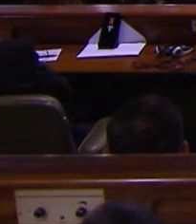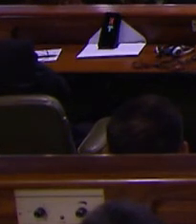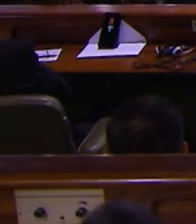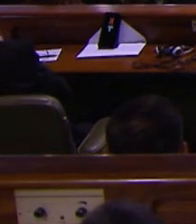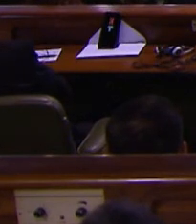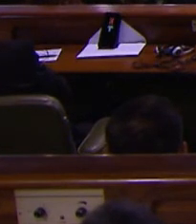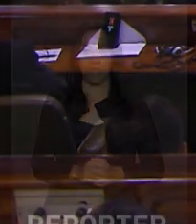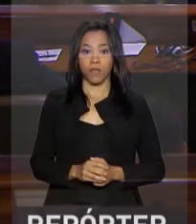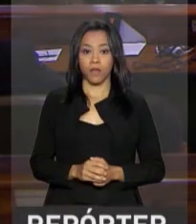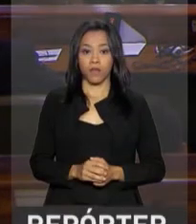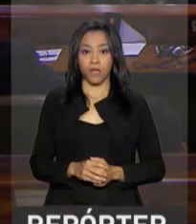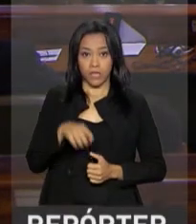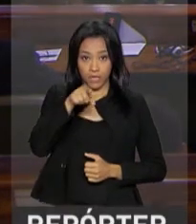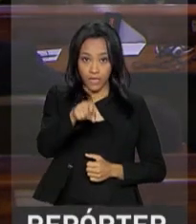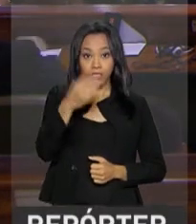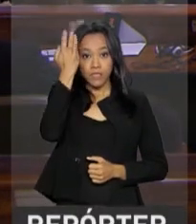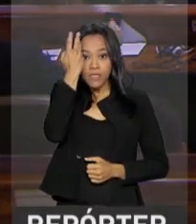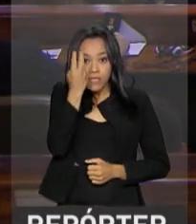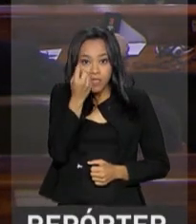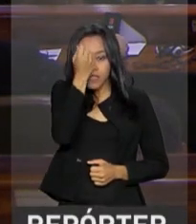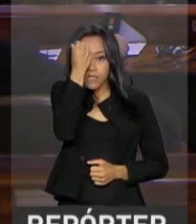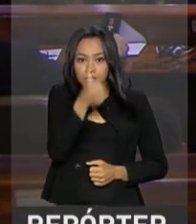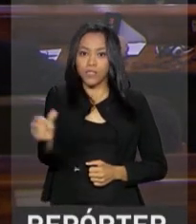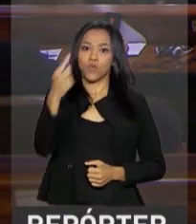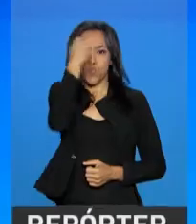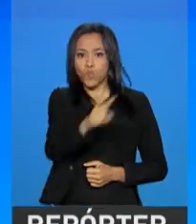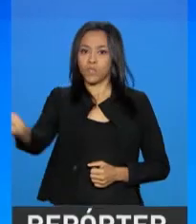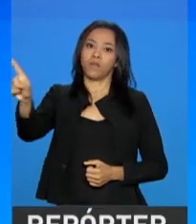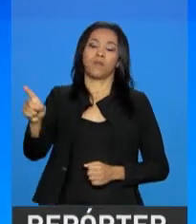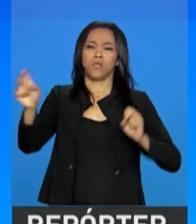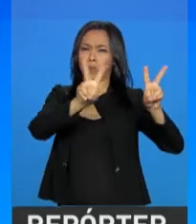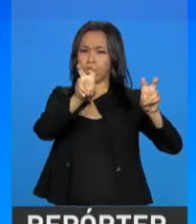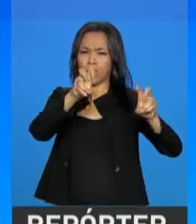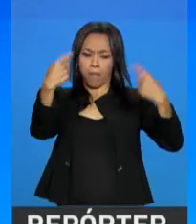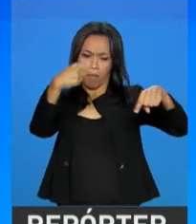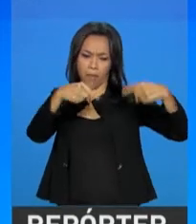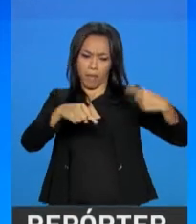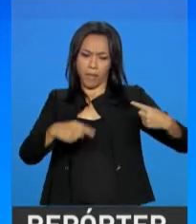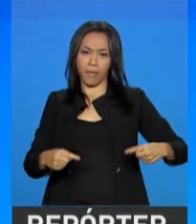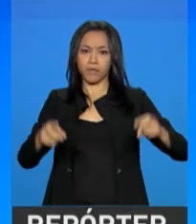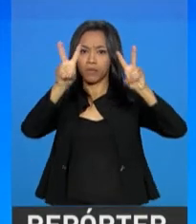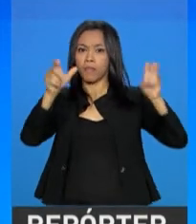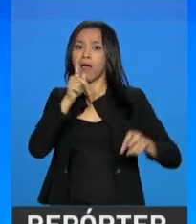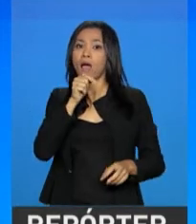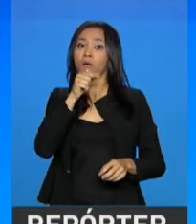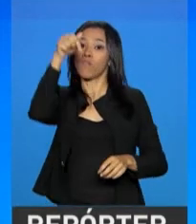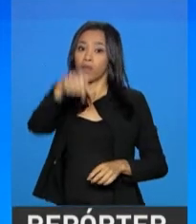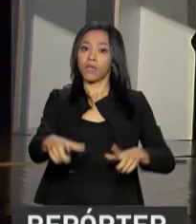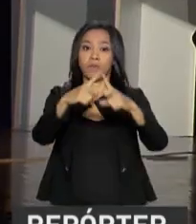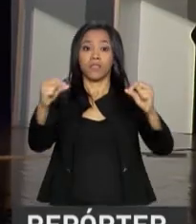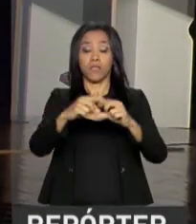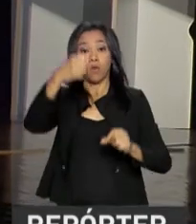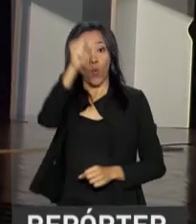Durante 6 dias, o fluxo das discussões sobre a água do planeta passou por Brasília. O 8º Fórum Mundial da